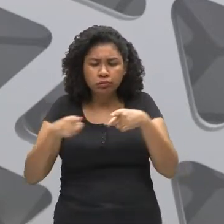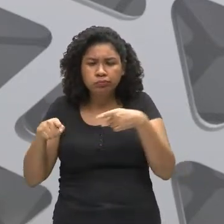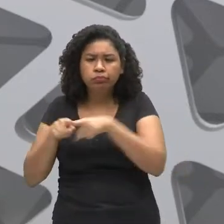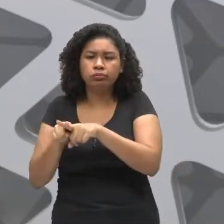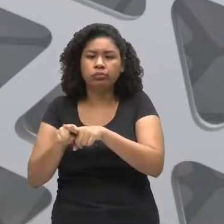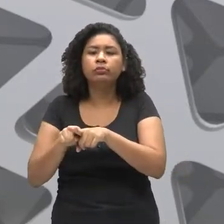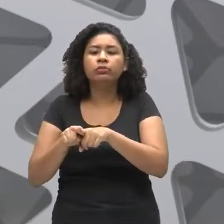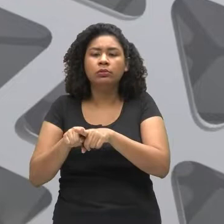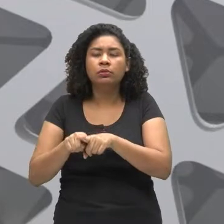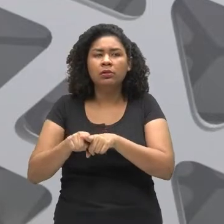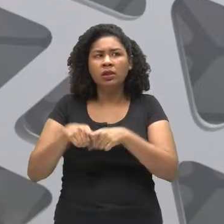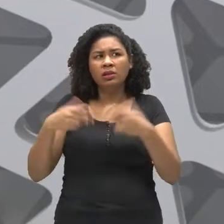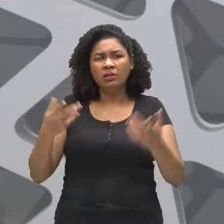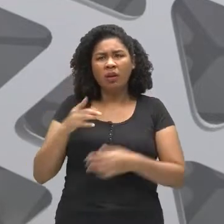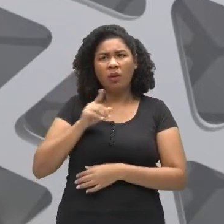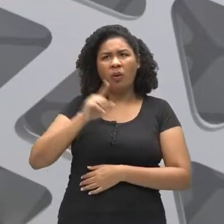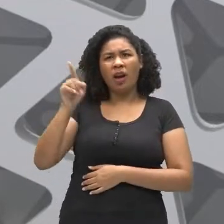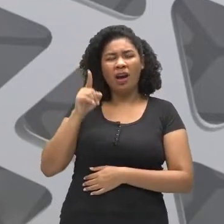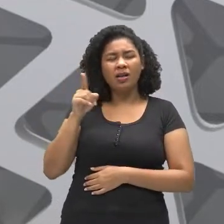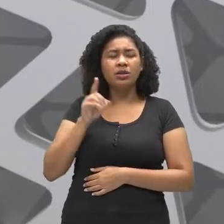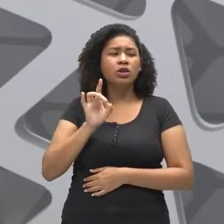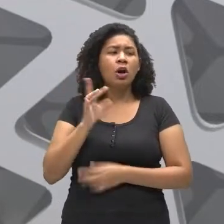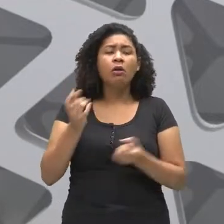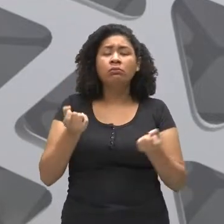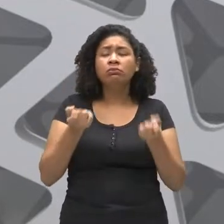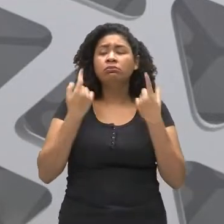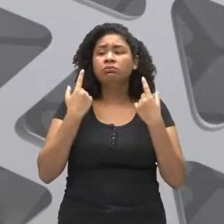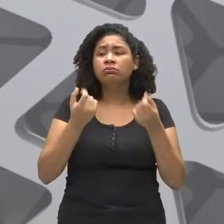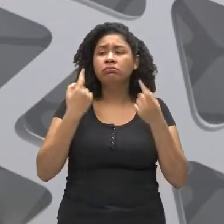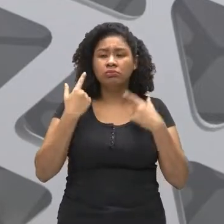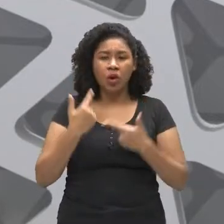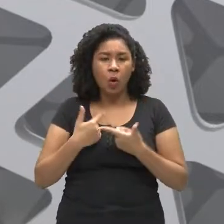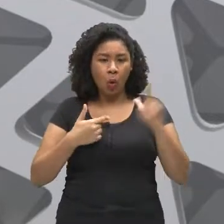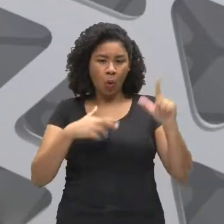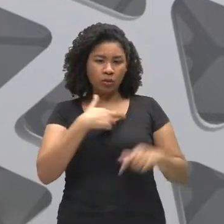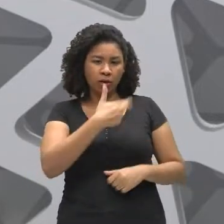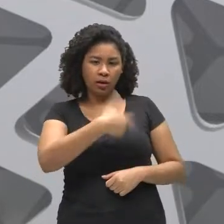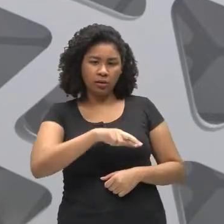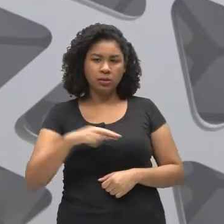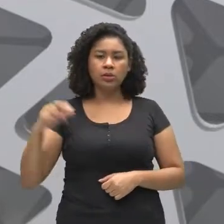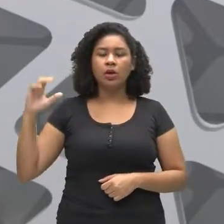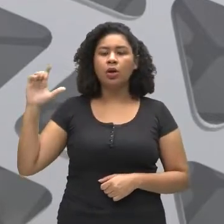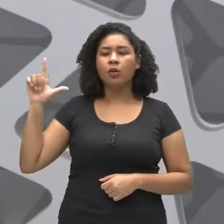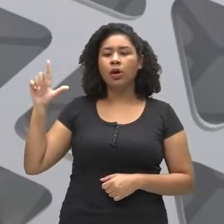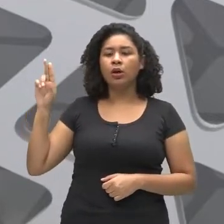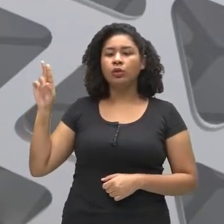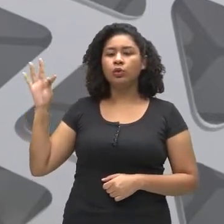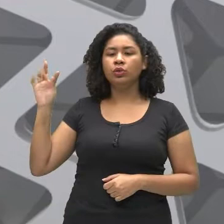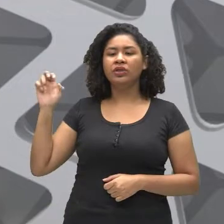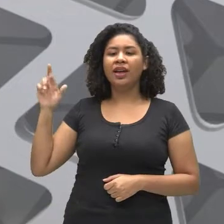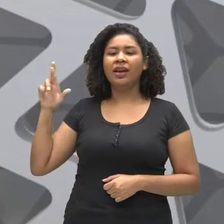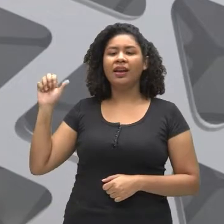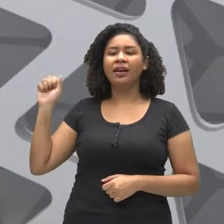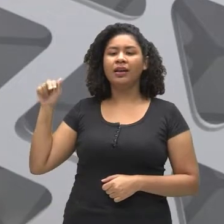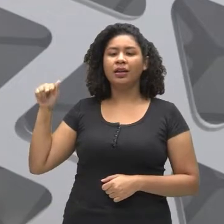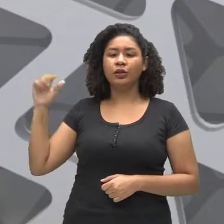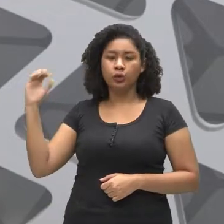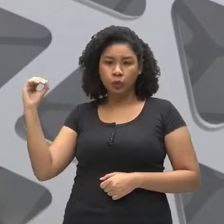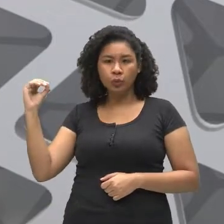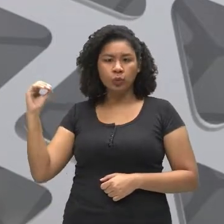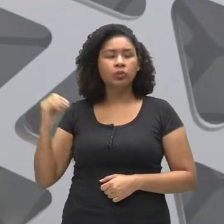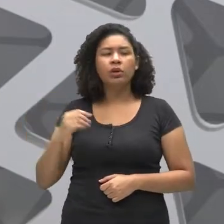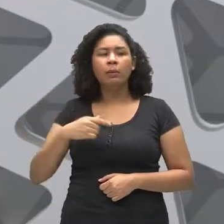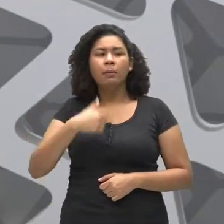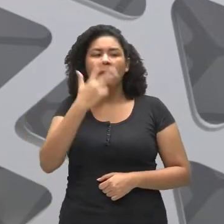facilmente fazer de conta que não tinha surgido luteranismo, anglicanismo, calvinismo? Ficaria de